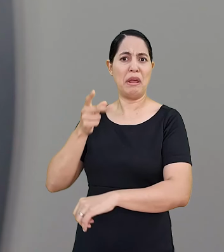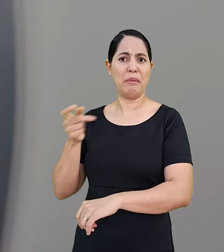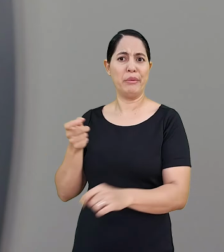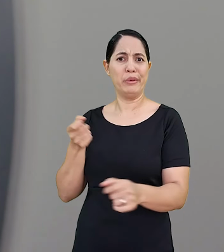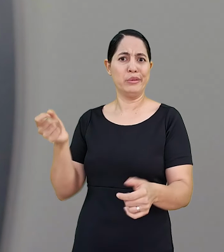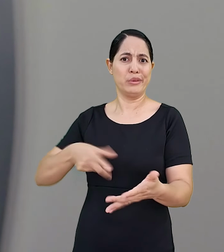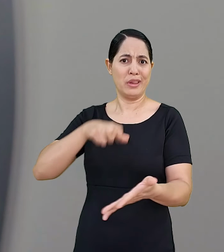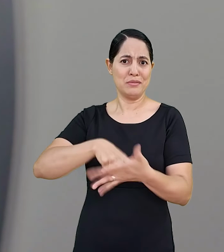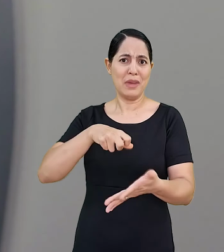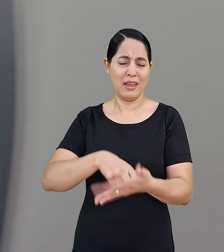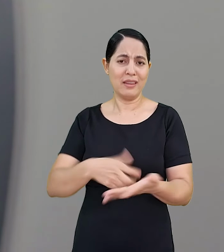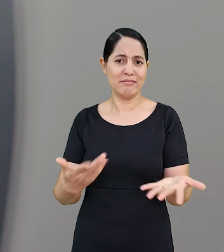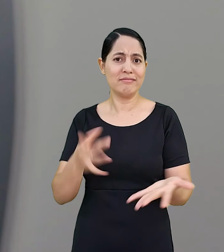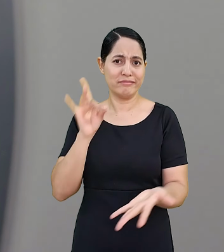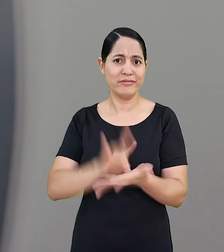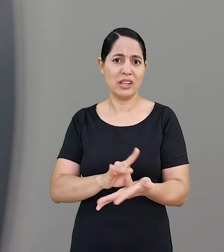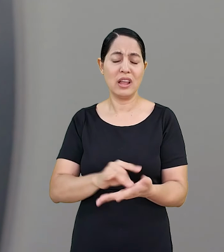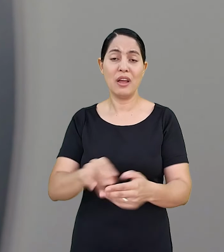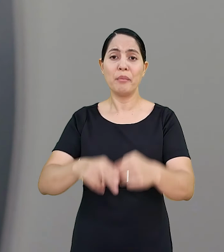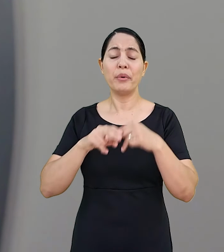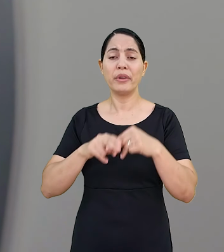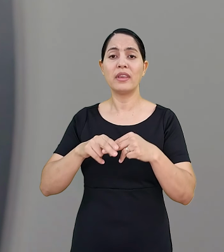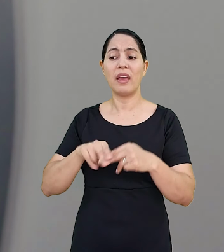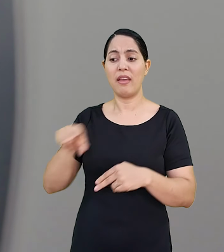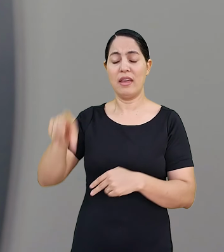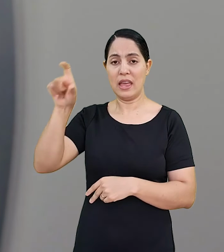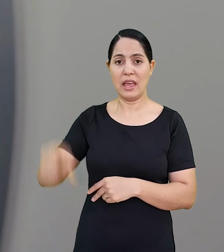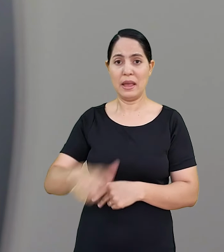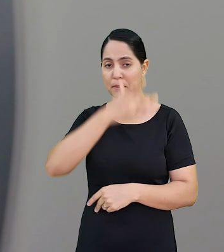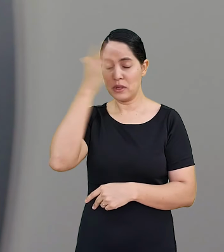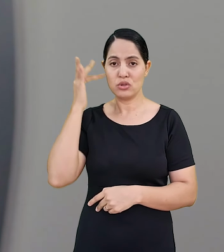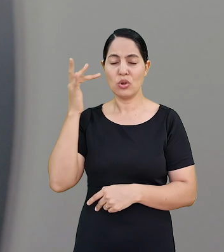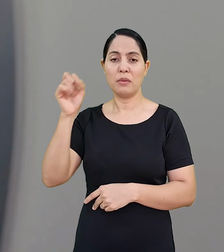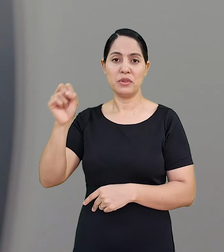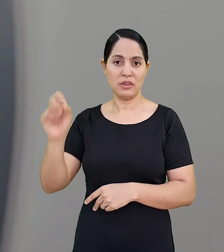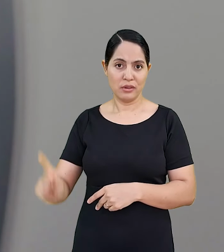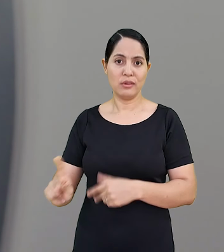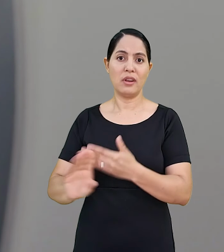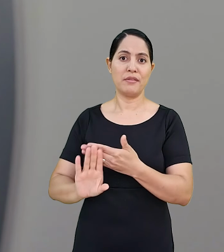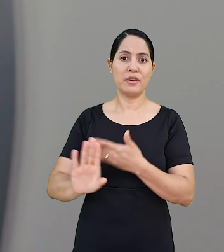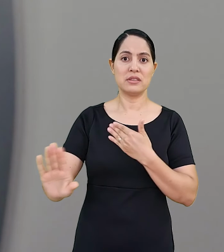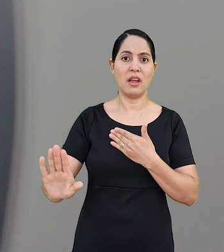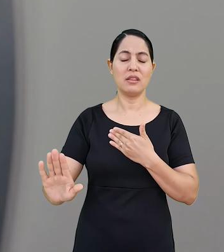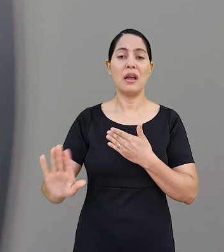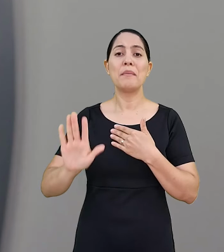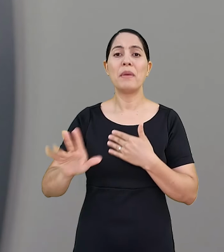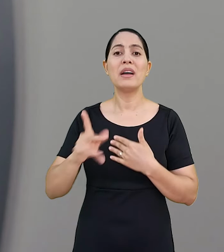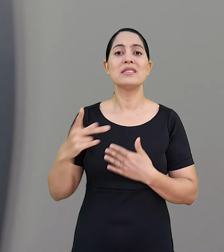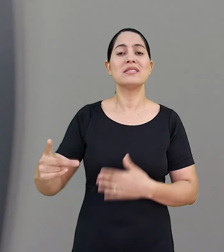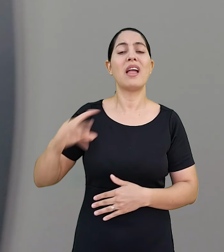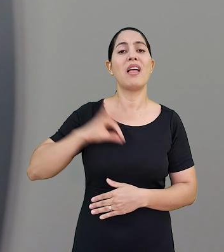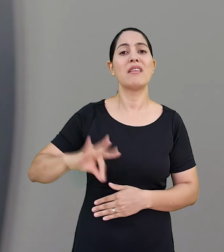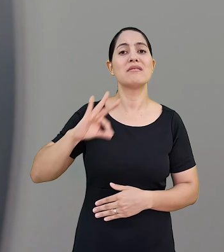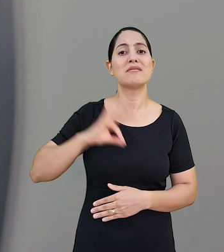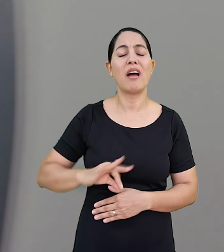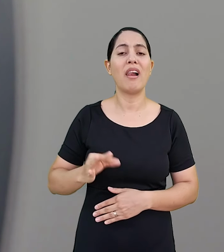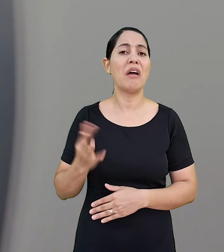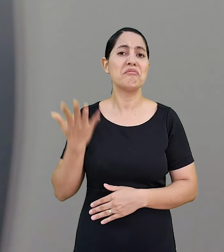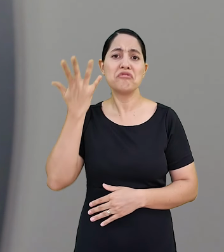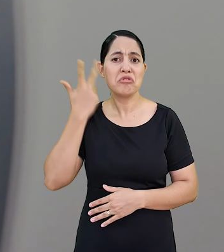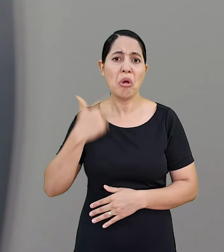pena, efetivamente, porque a pessoa é afastada do cargo público, mas continua a receber os seus proventos proporcionais. Quer dizer,